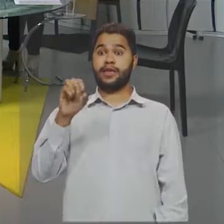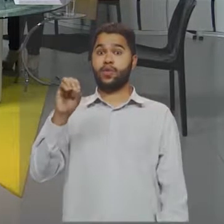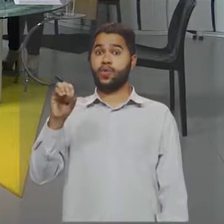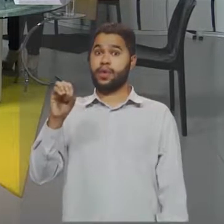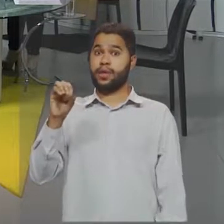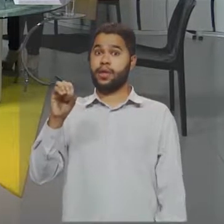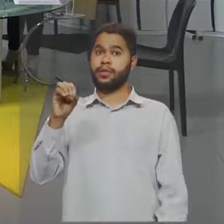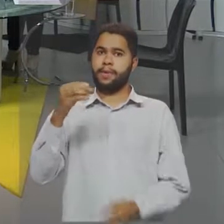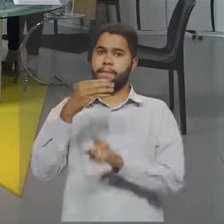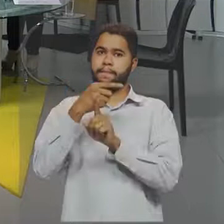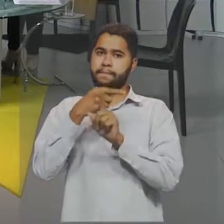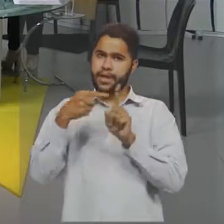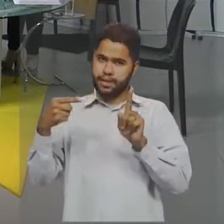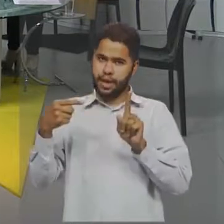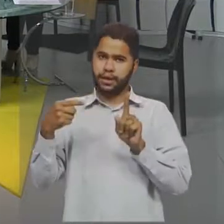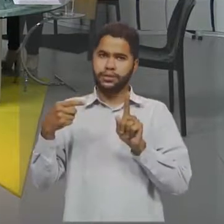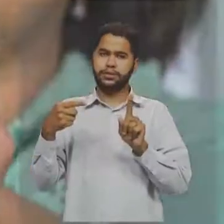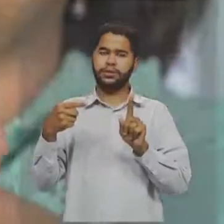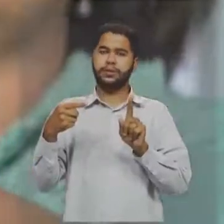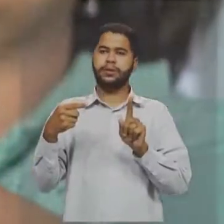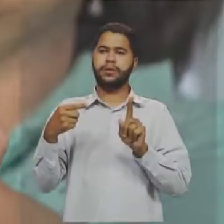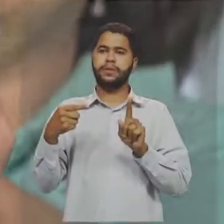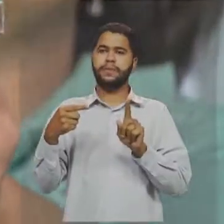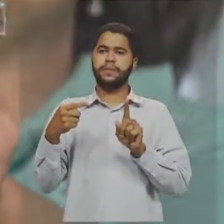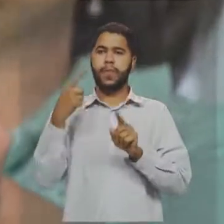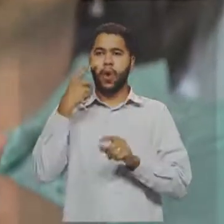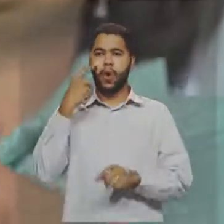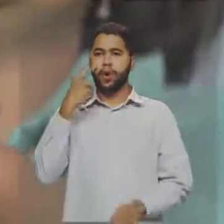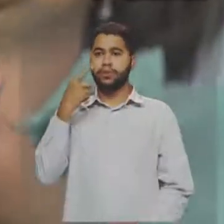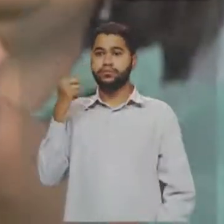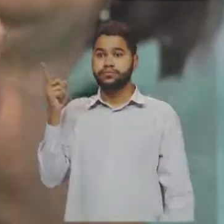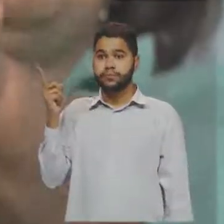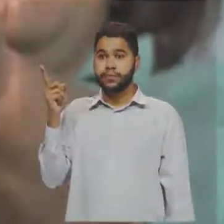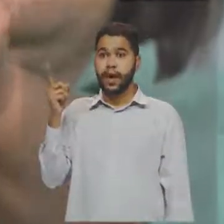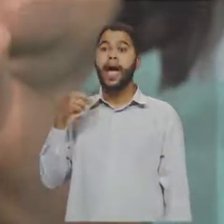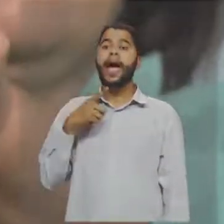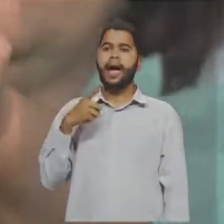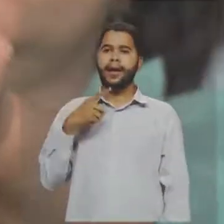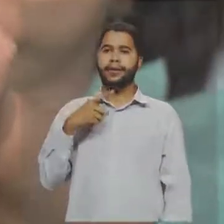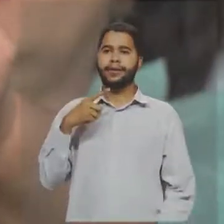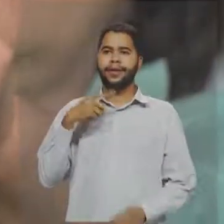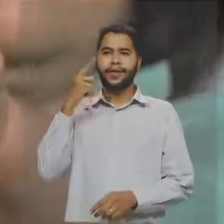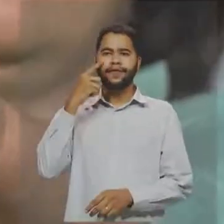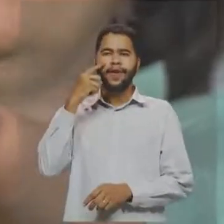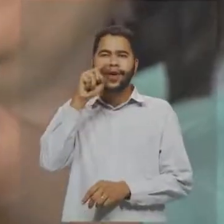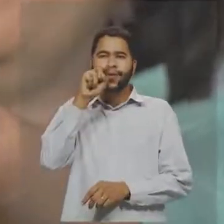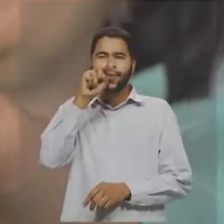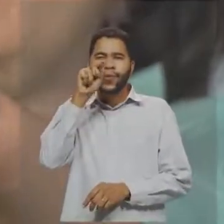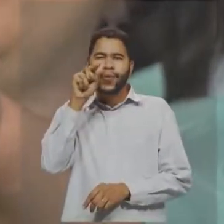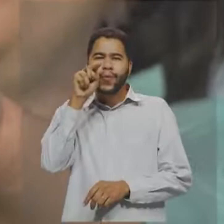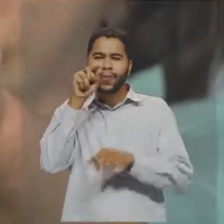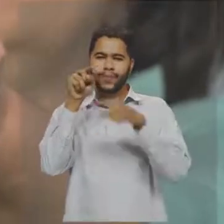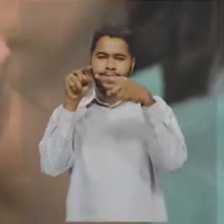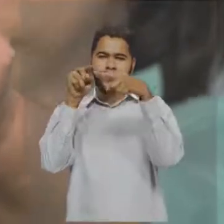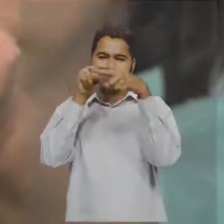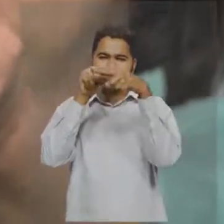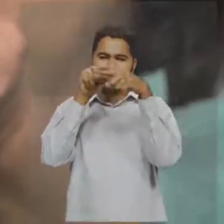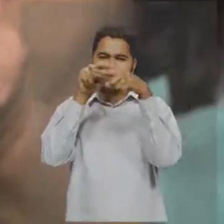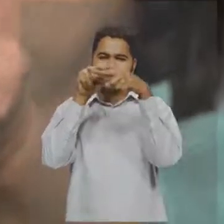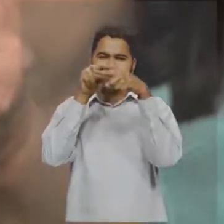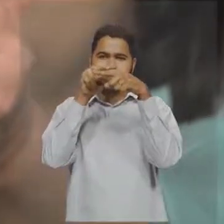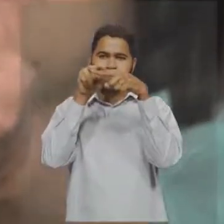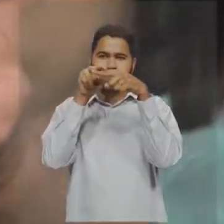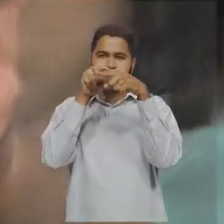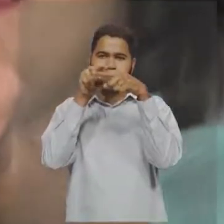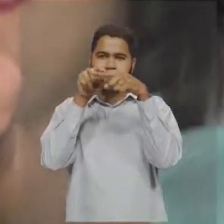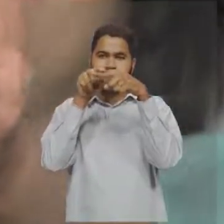graus. O transferidor de 180 graus, esse tipo tem uma bolinha aqui, ó. Tem uma bolinha